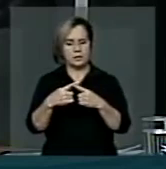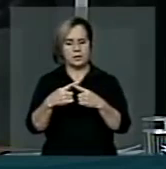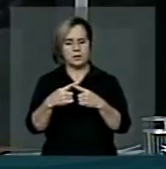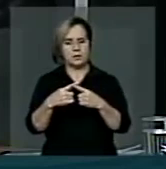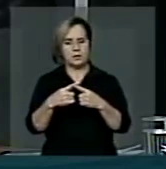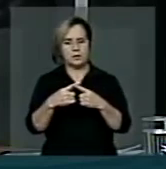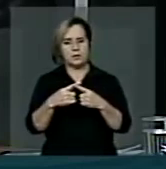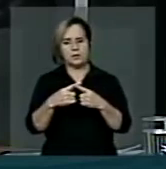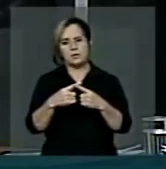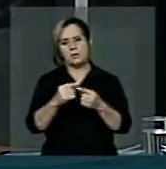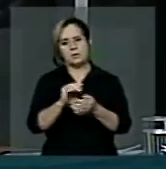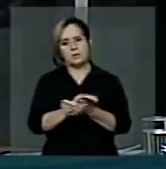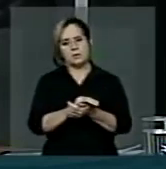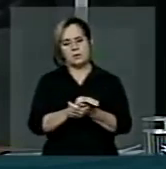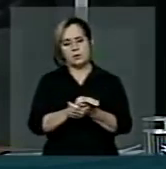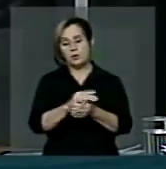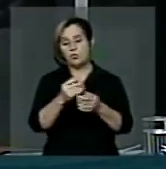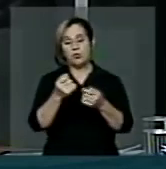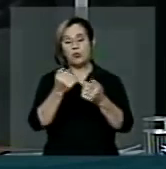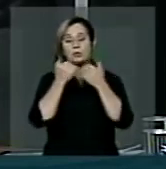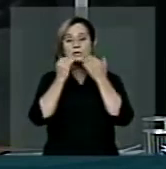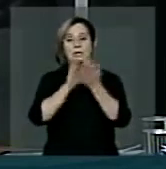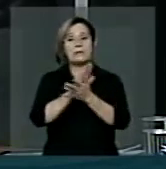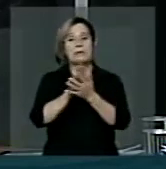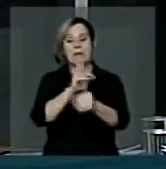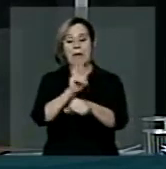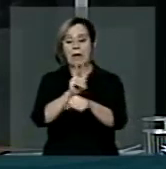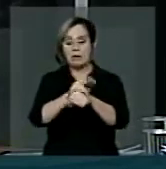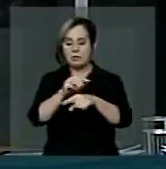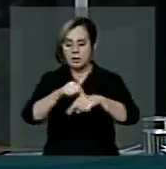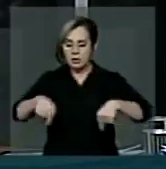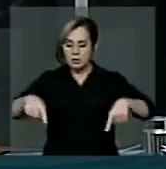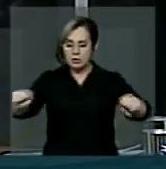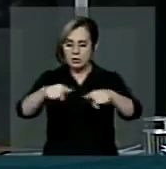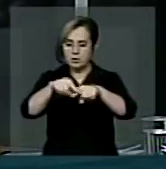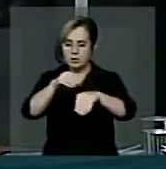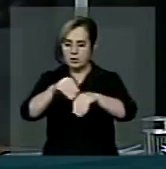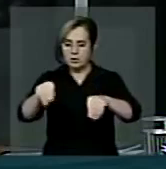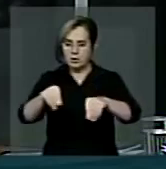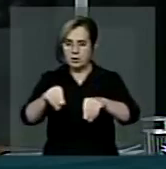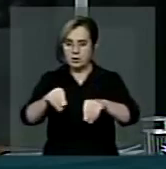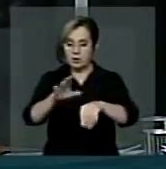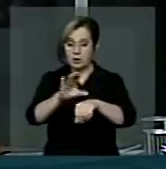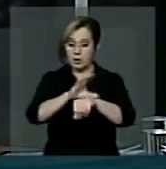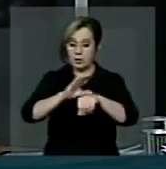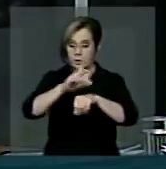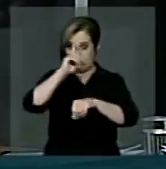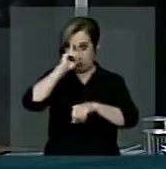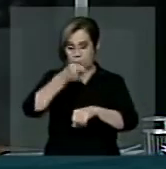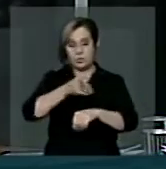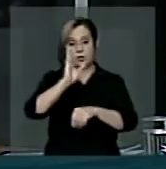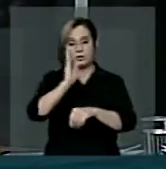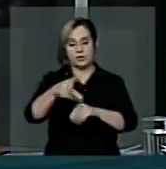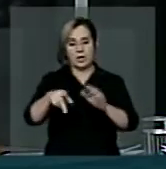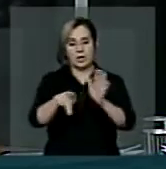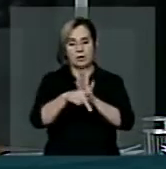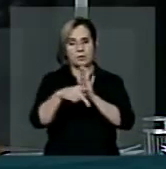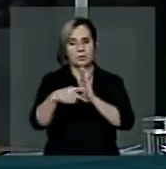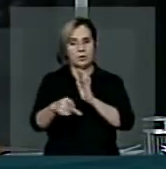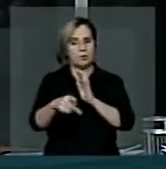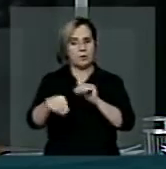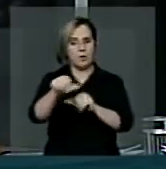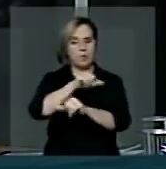inalienabilidade não depende da demarcação. As terras, por determinação da Constituição, já são